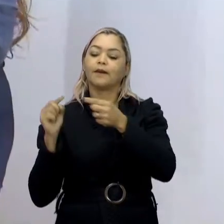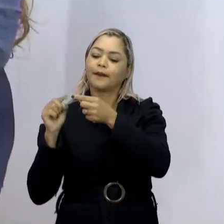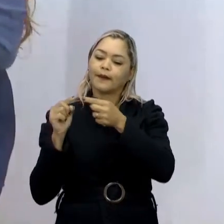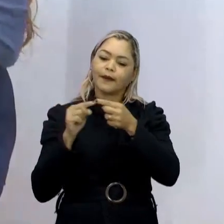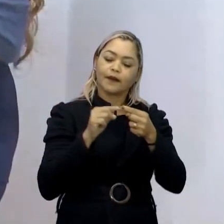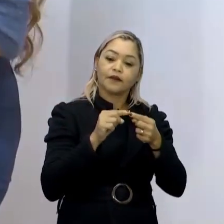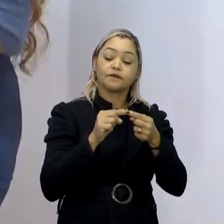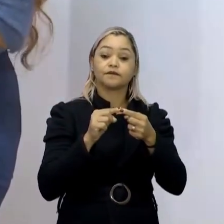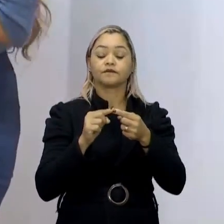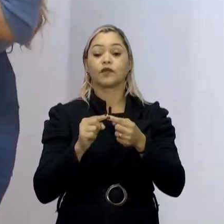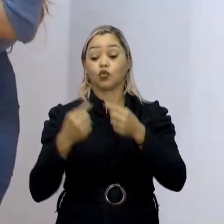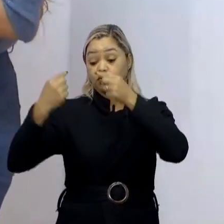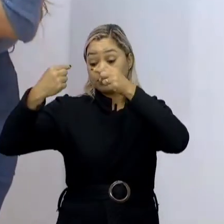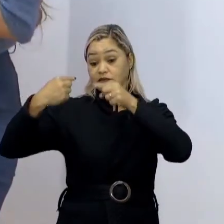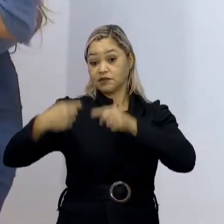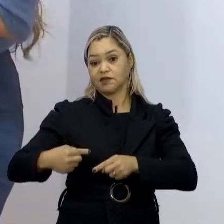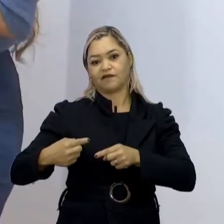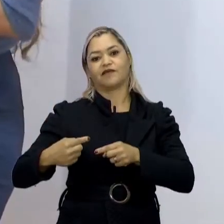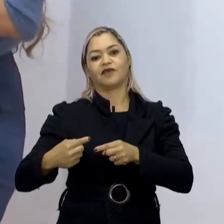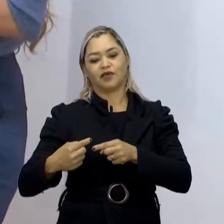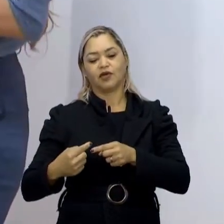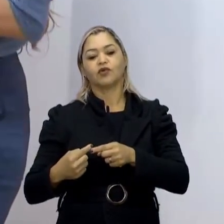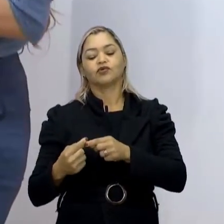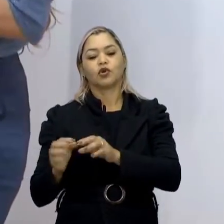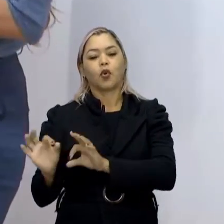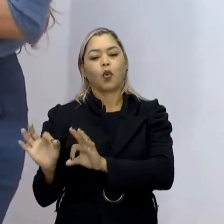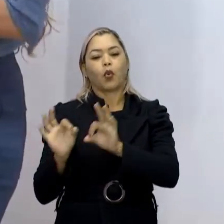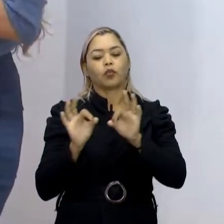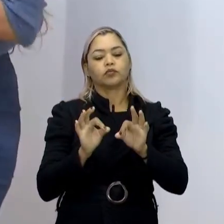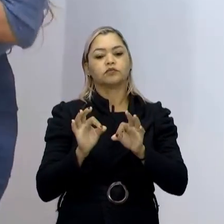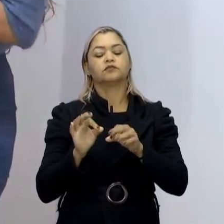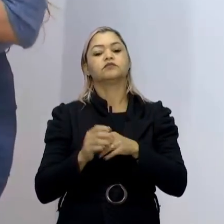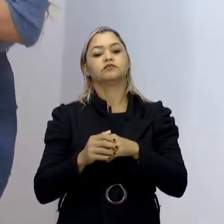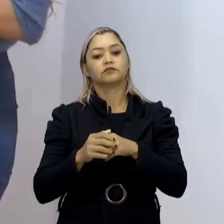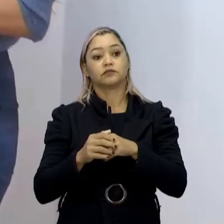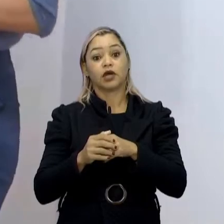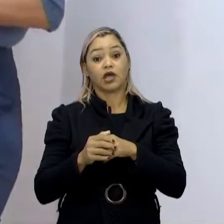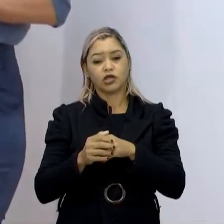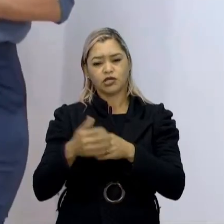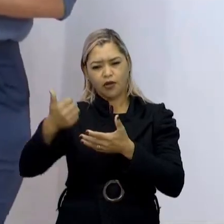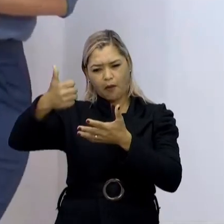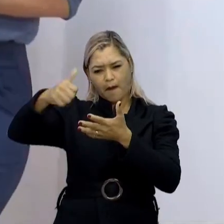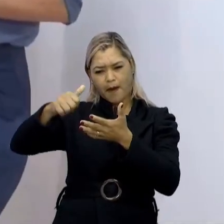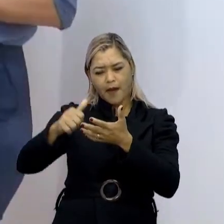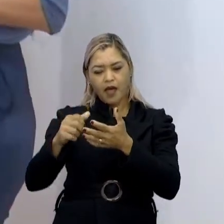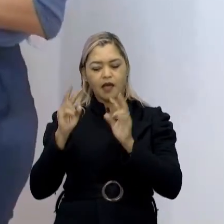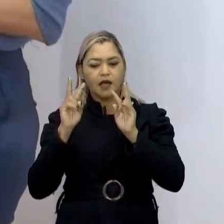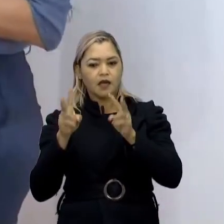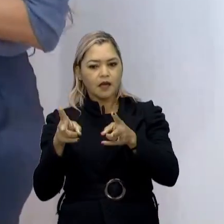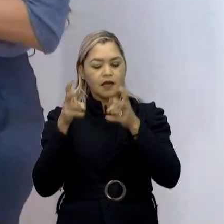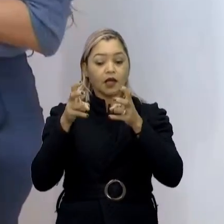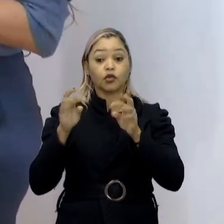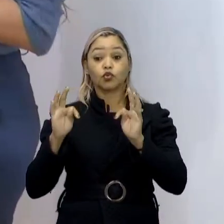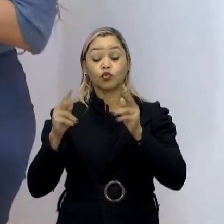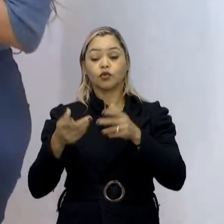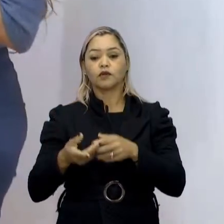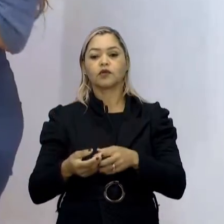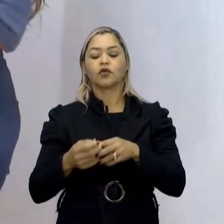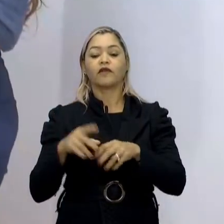mas são os grandes desafios de coordenar uma transmissão, porque a gente checa tudo, viu? A gente checa direitinho, aí quando fala no